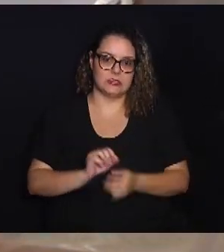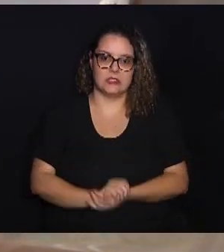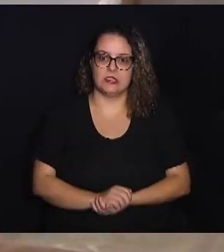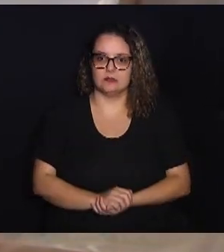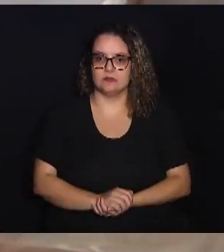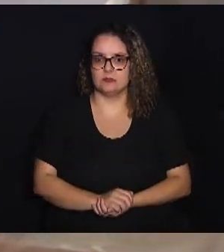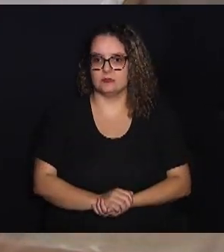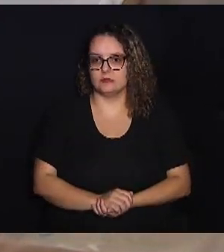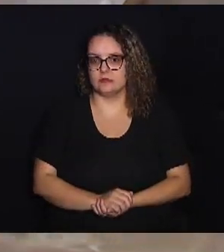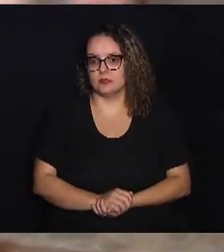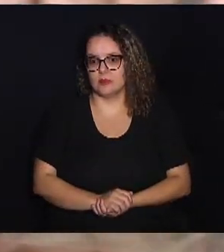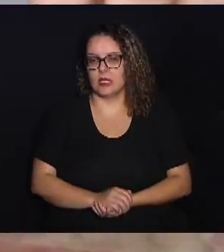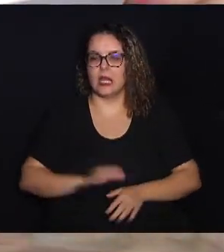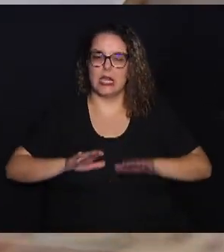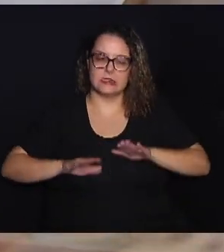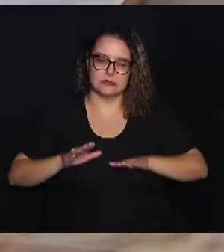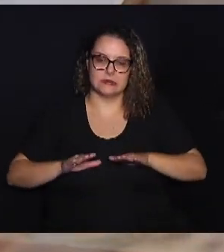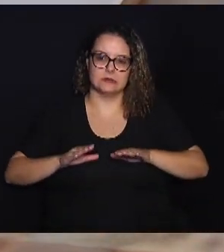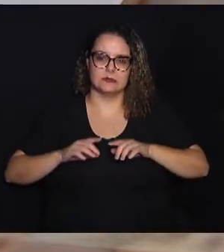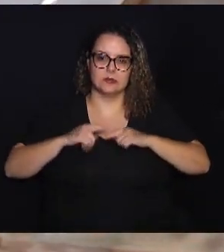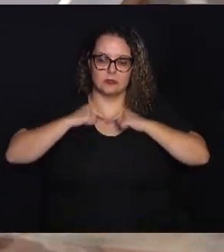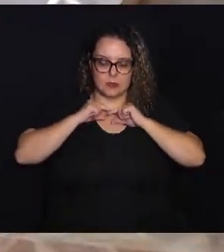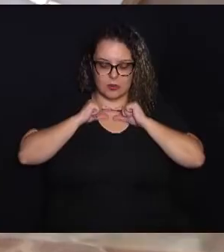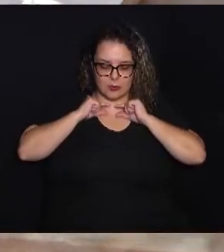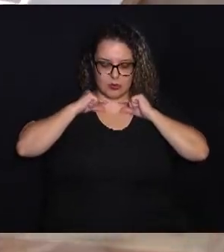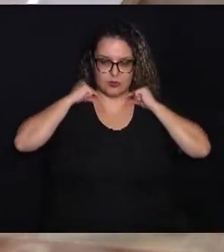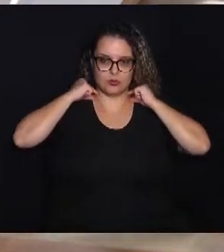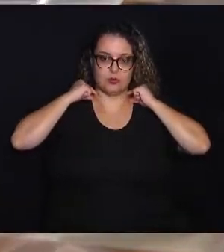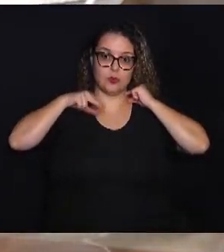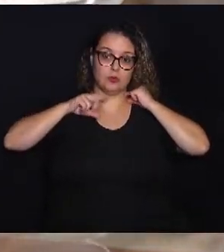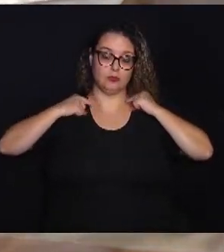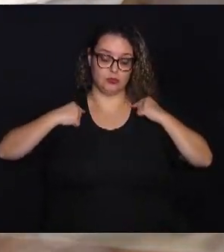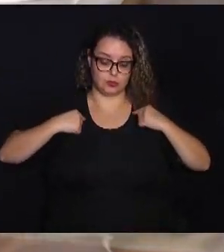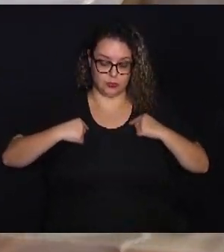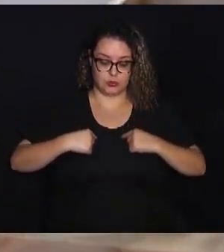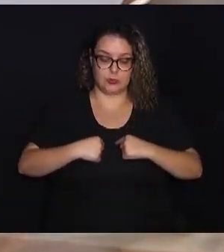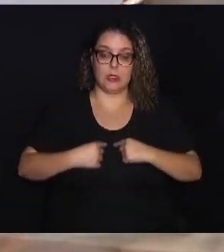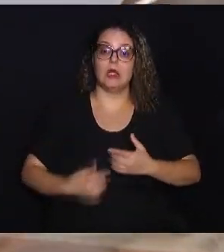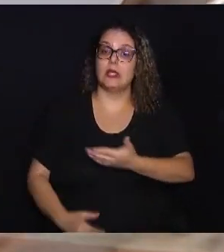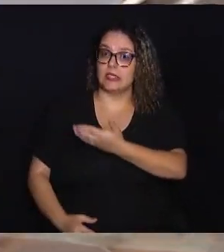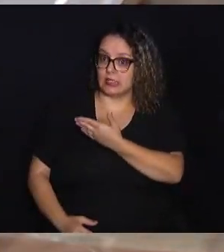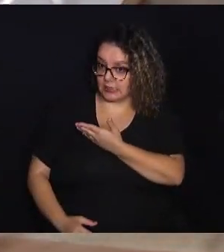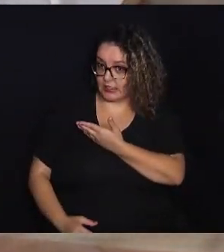E essas peças aqui, por exemplo, a azul que a gente fez aqui,